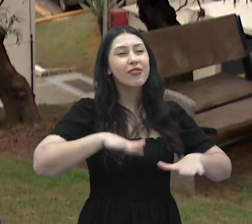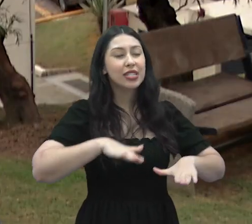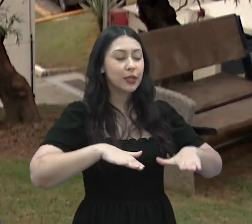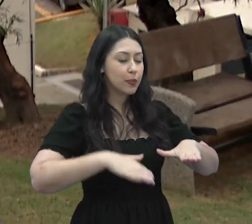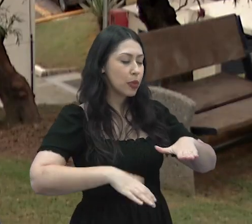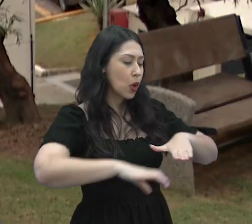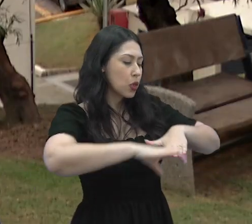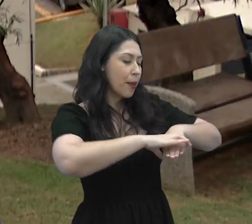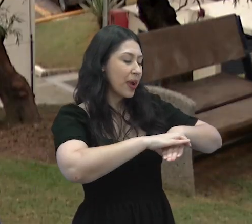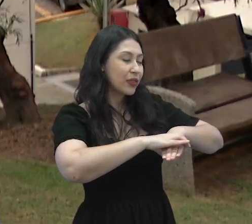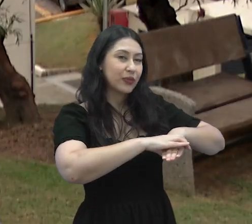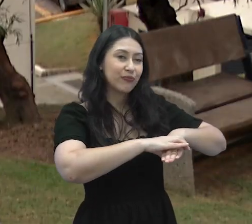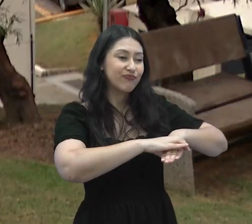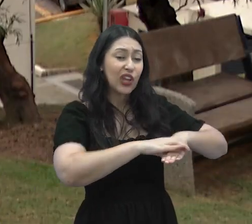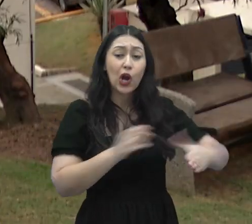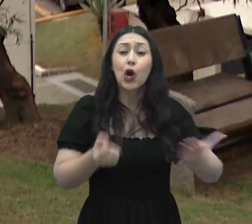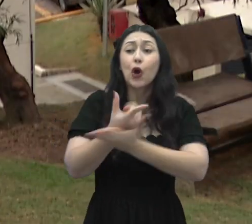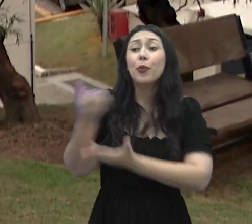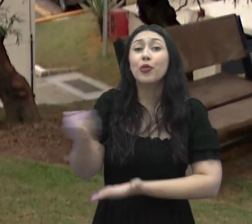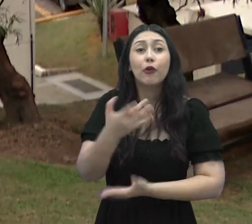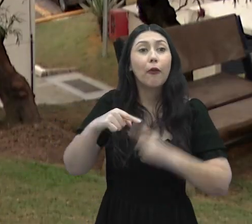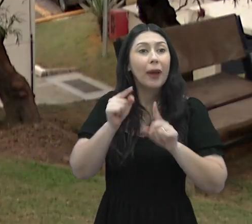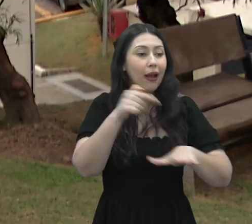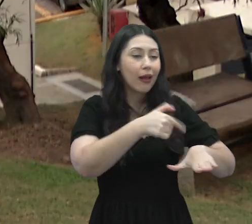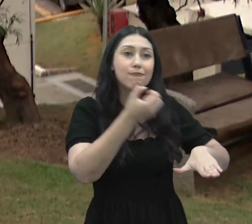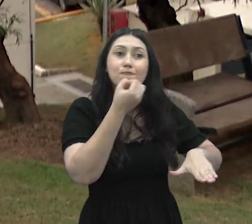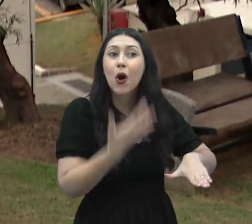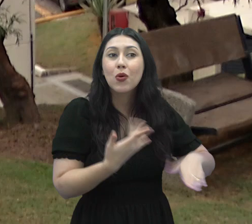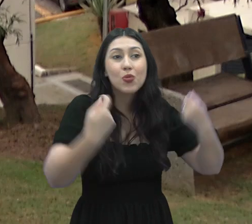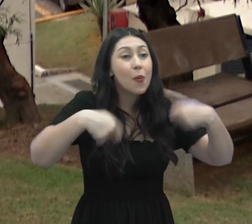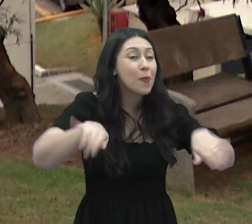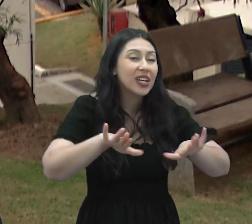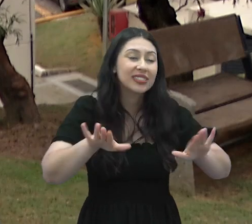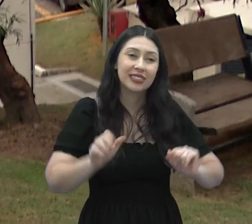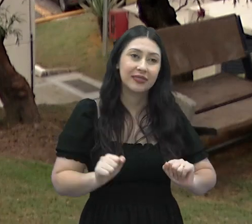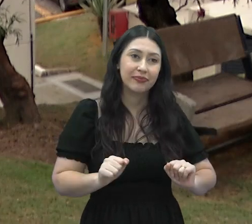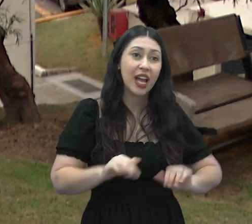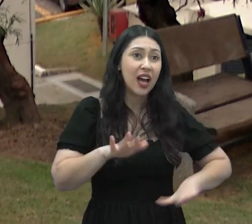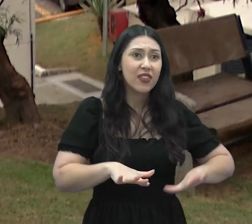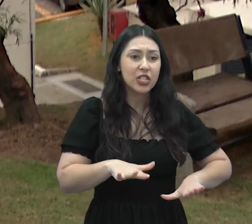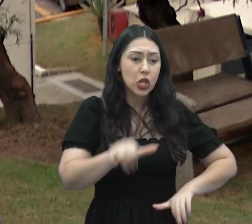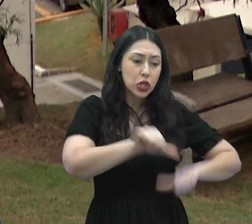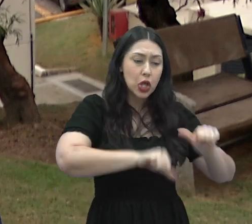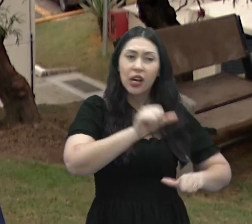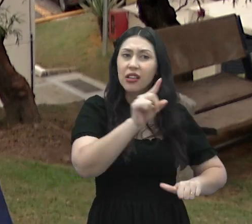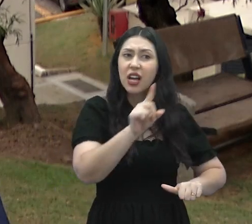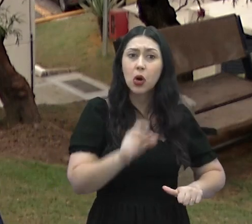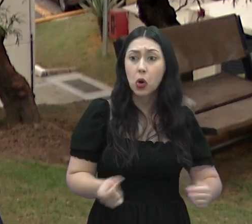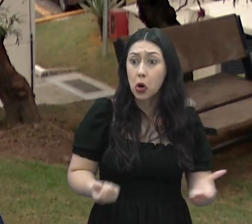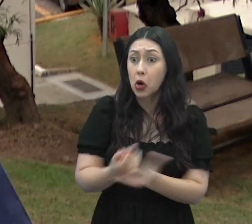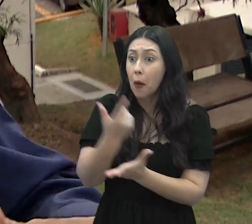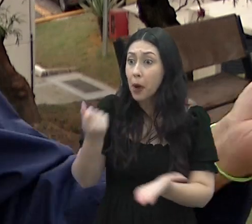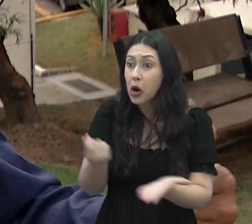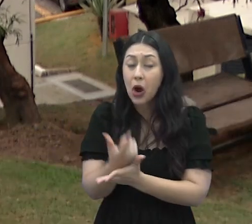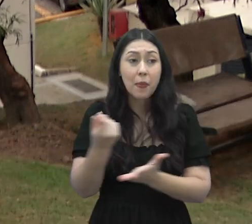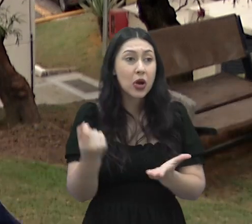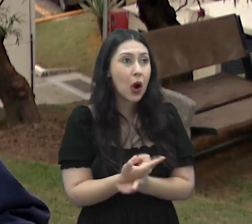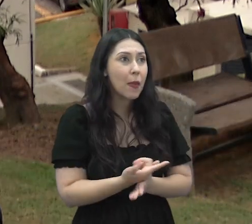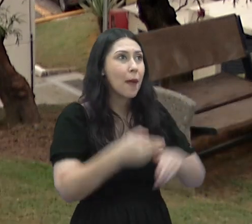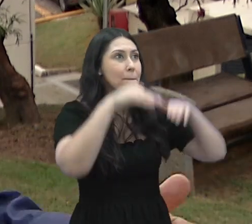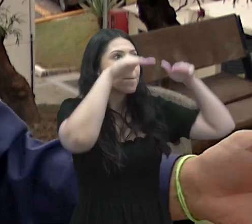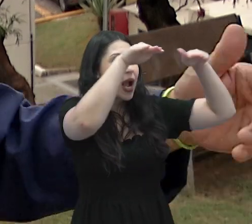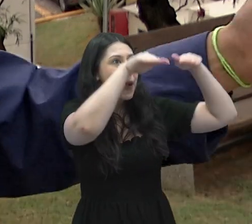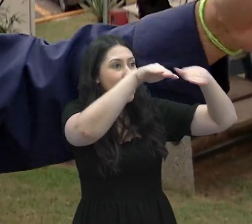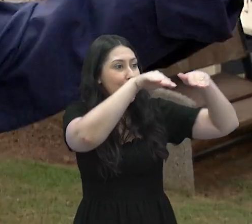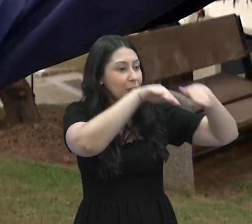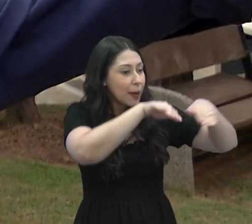troca um tênis quando não precisava trocar, né? Ou simplesmente não troca, você adquire mais um, adquire mais um, adquire mais um e você